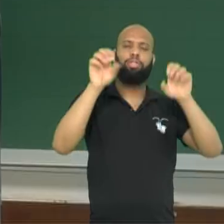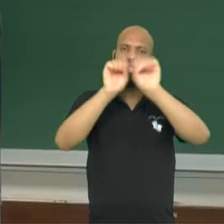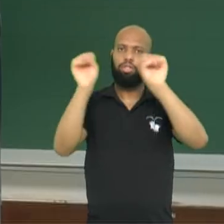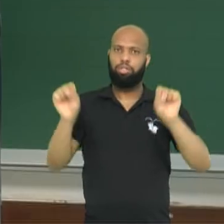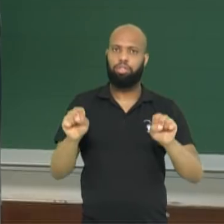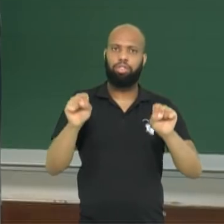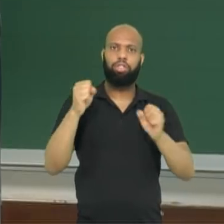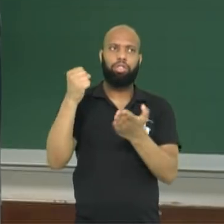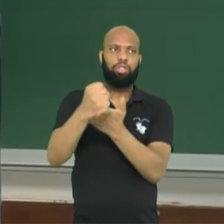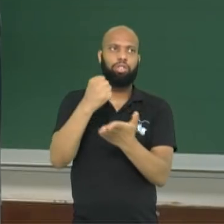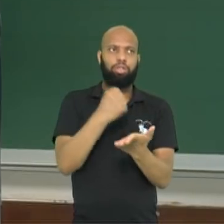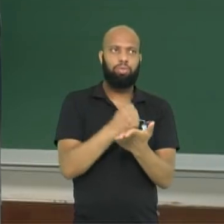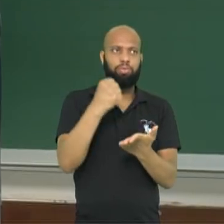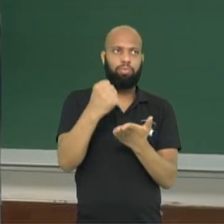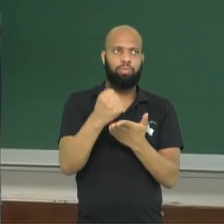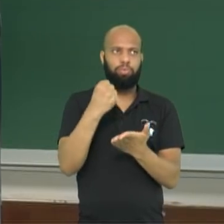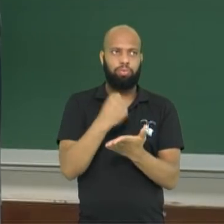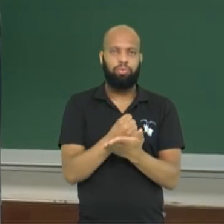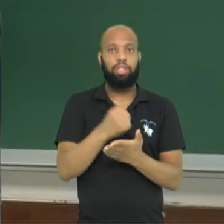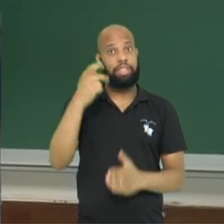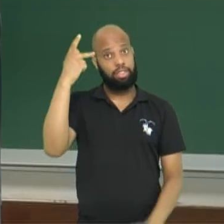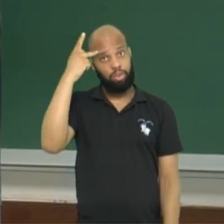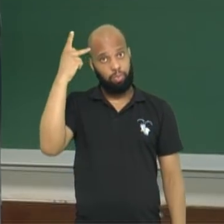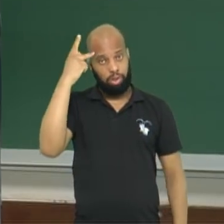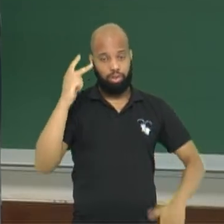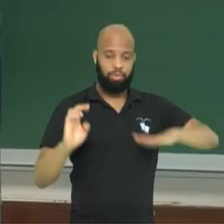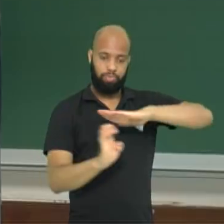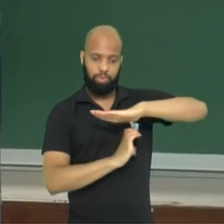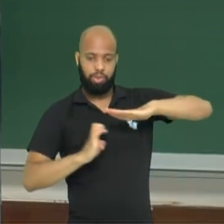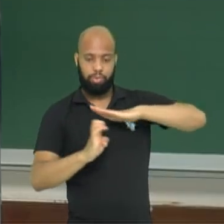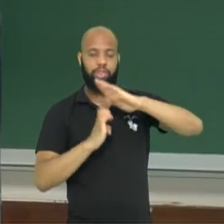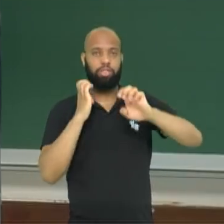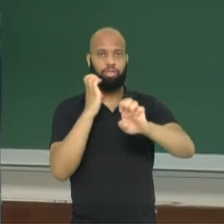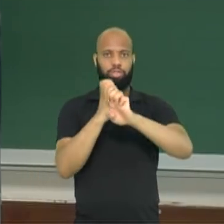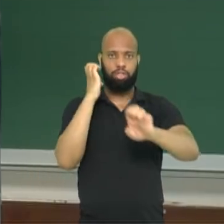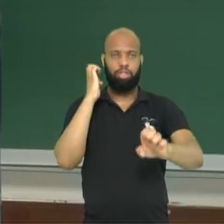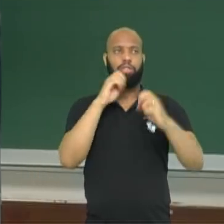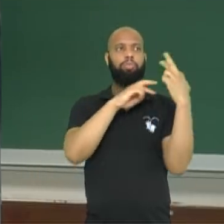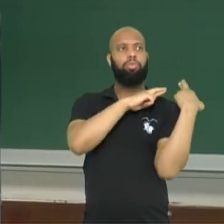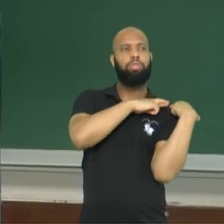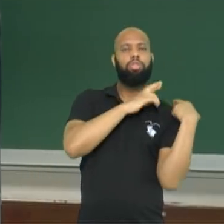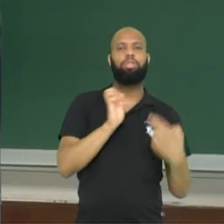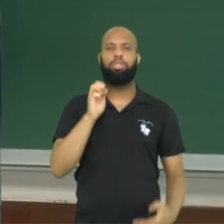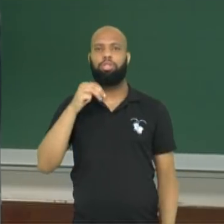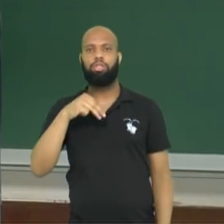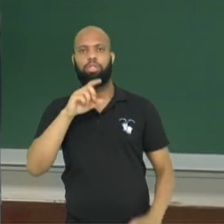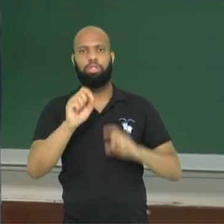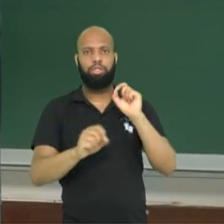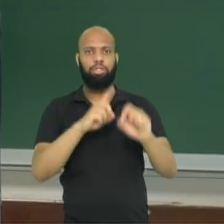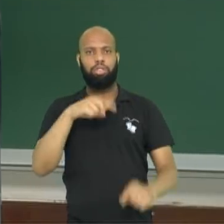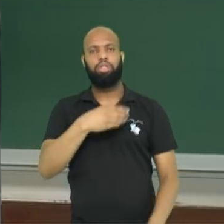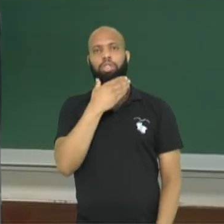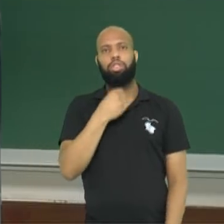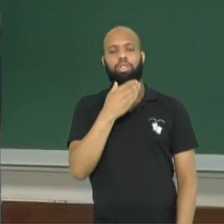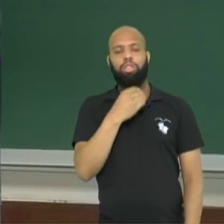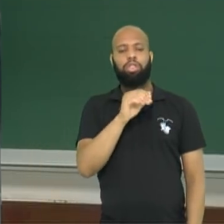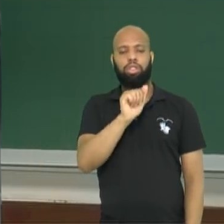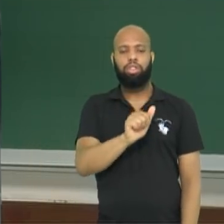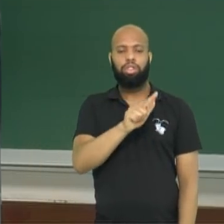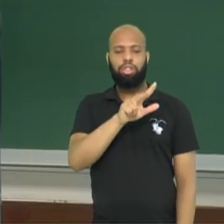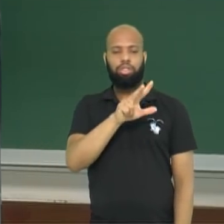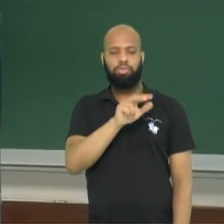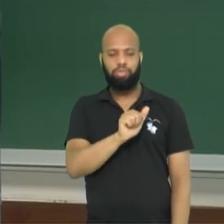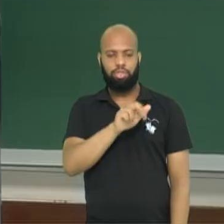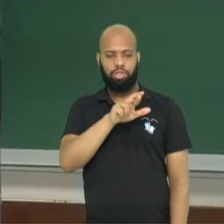contratada a Companhia de Melhoramentos do Estado de São Paulo, né? Os engenheiros responsáveis foram o senhor Álvaro de Menezes e